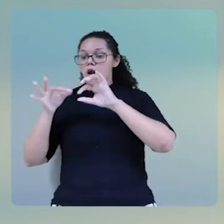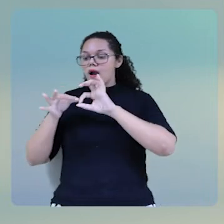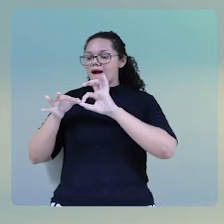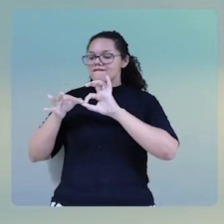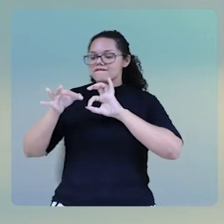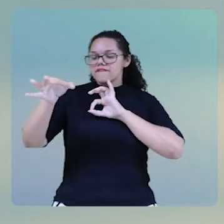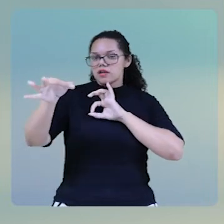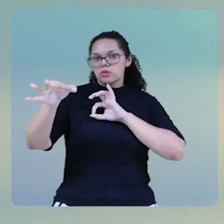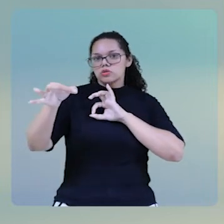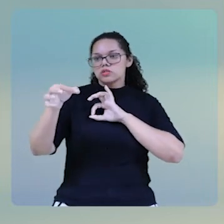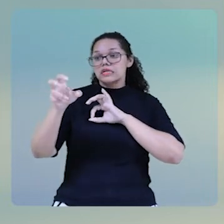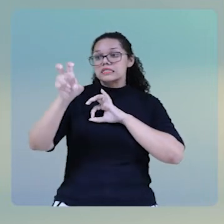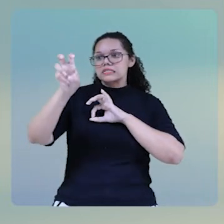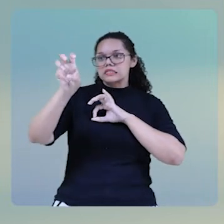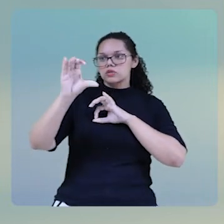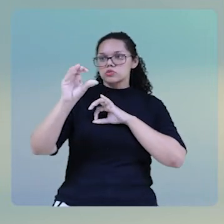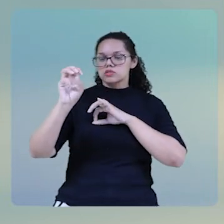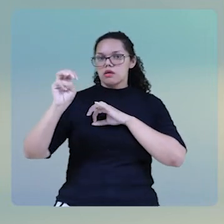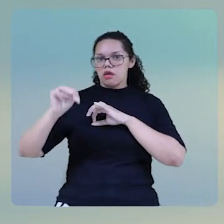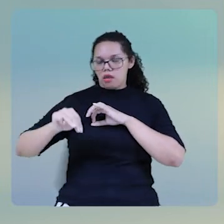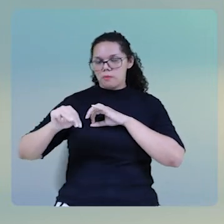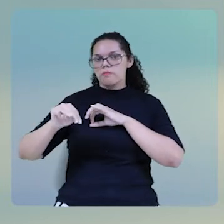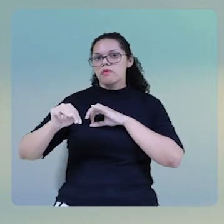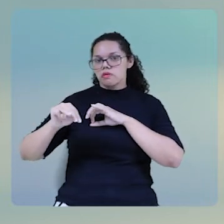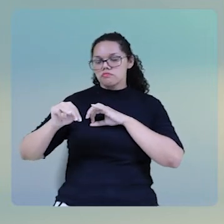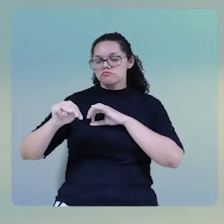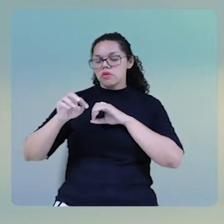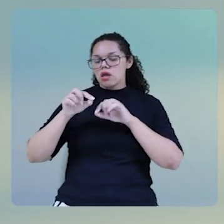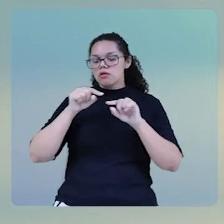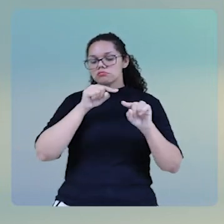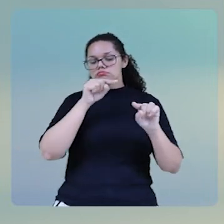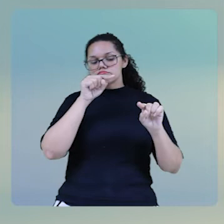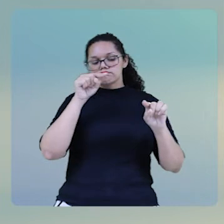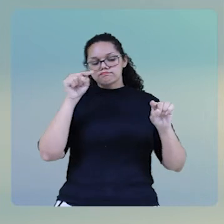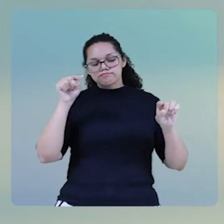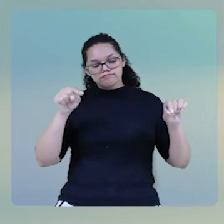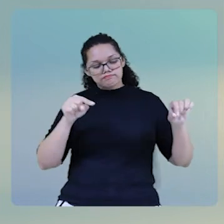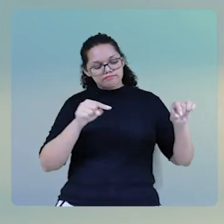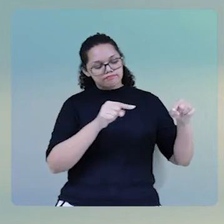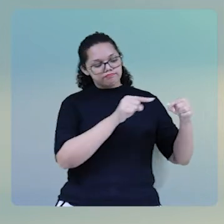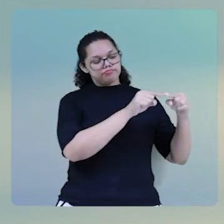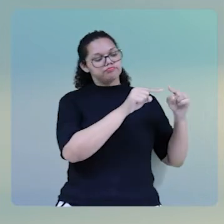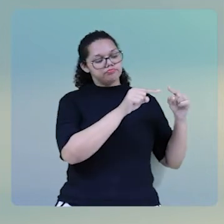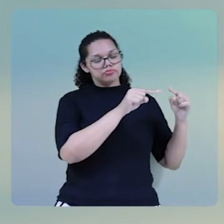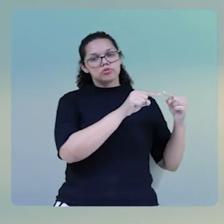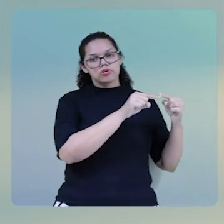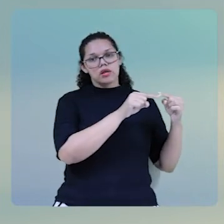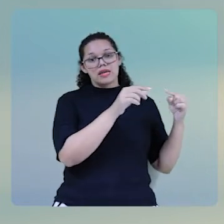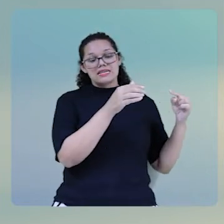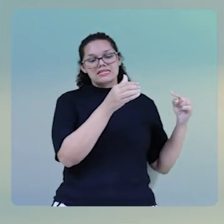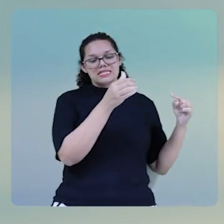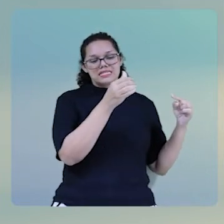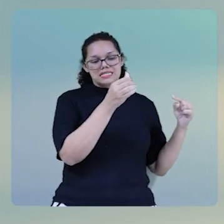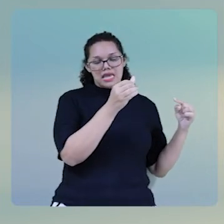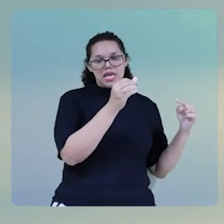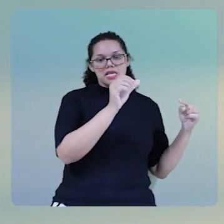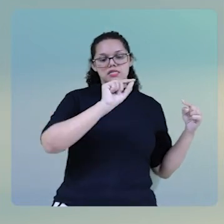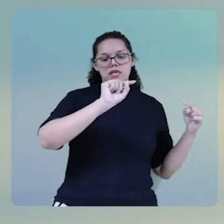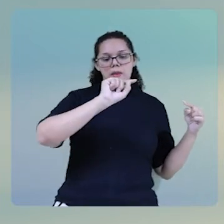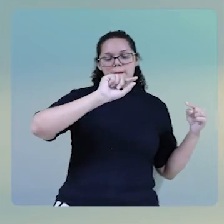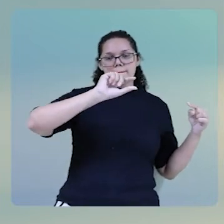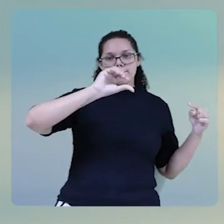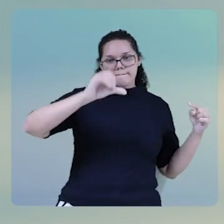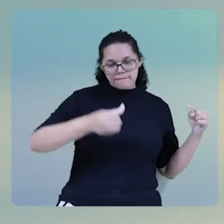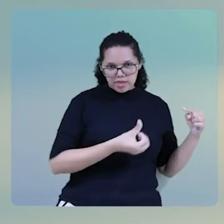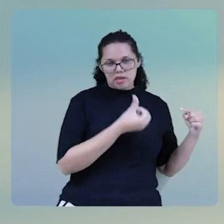5 metros por segundo e atingirá a catraca em 6 milissegundos, abrindo a